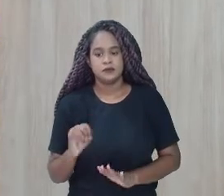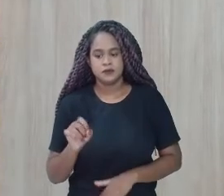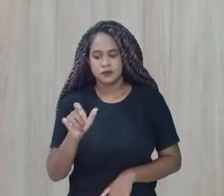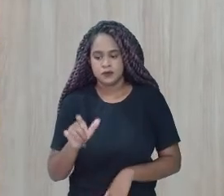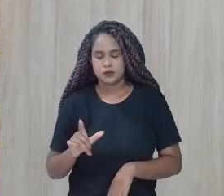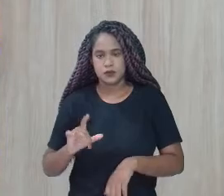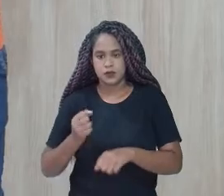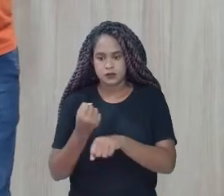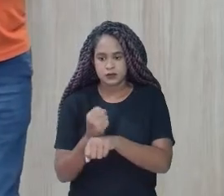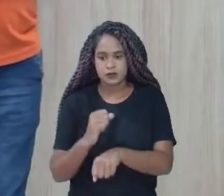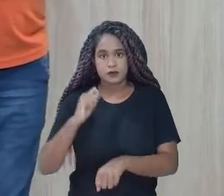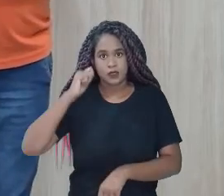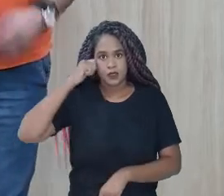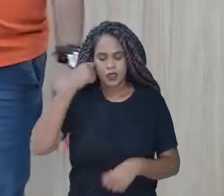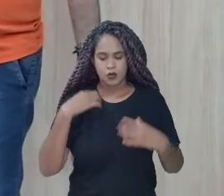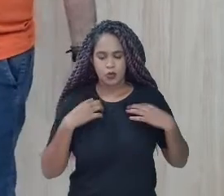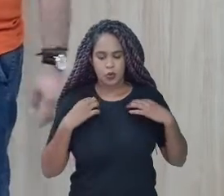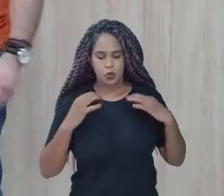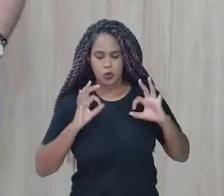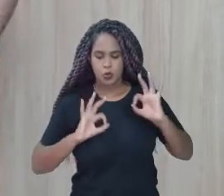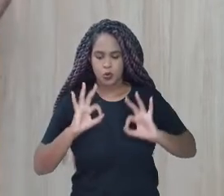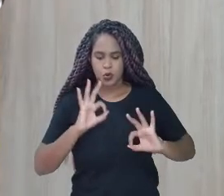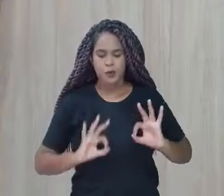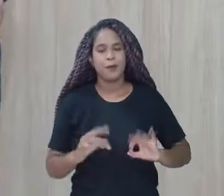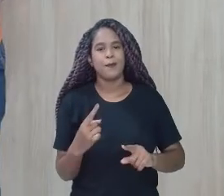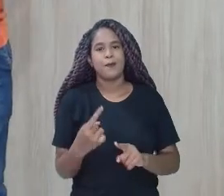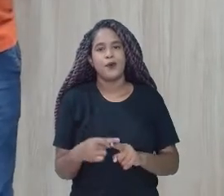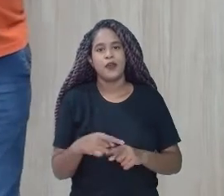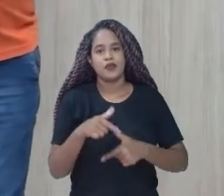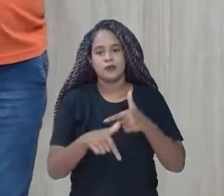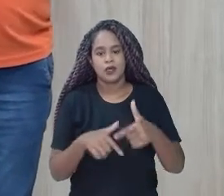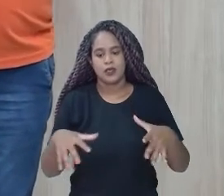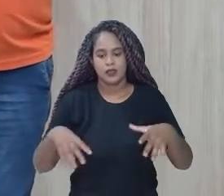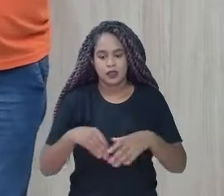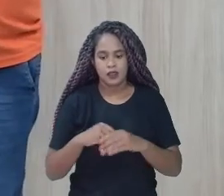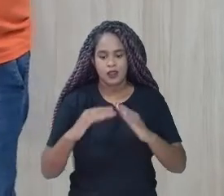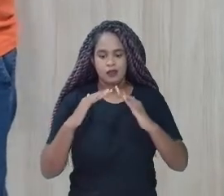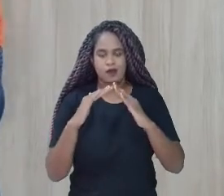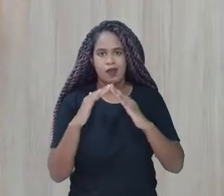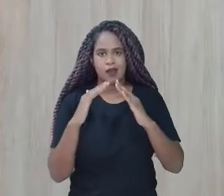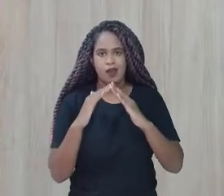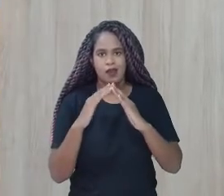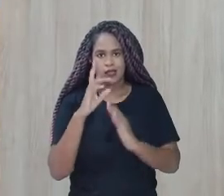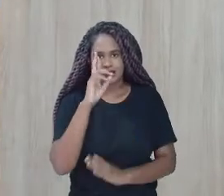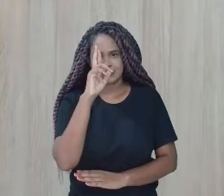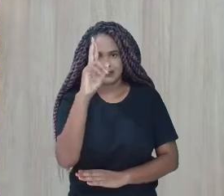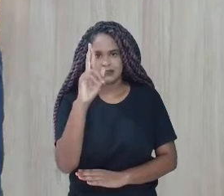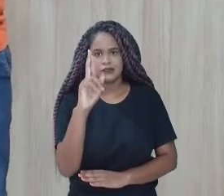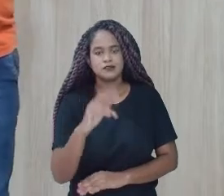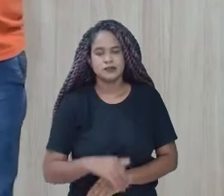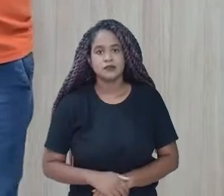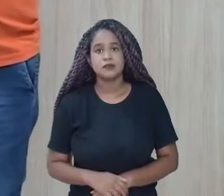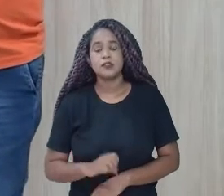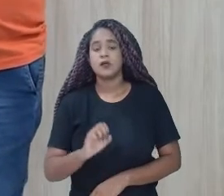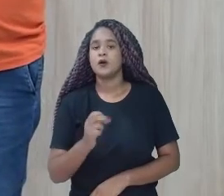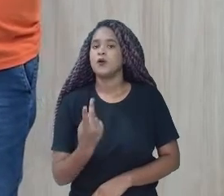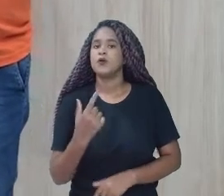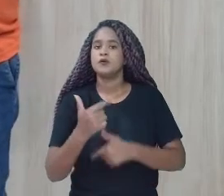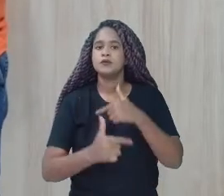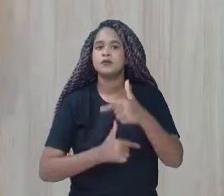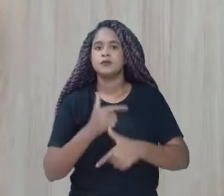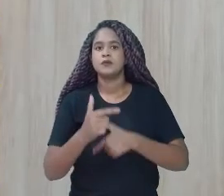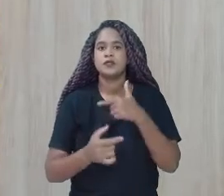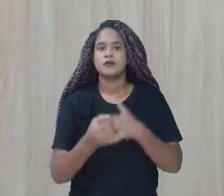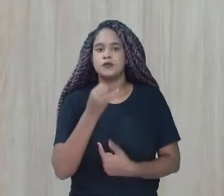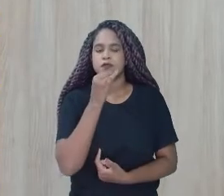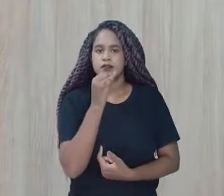trabalhavam internamente, né, na Casa Grande, ou trabalhavam, né, às vezes até como